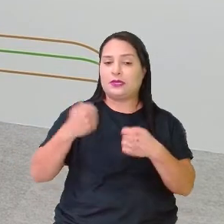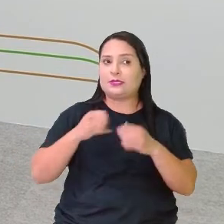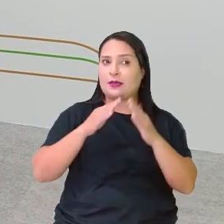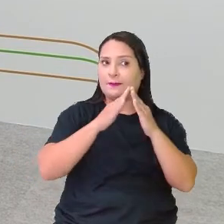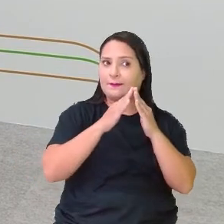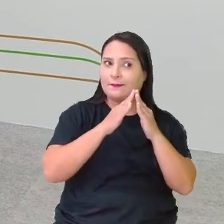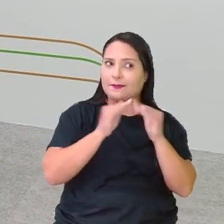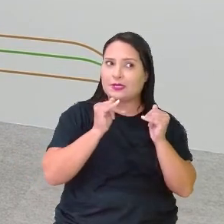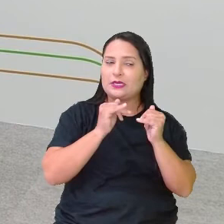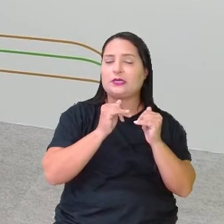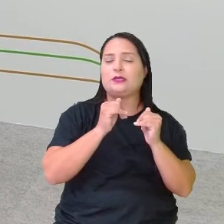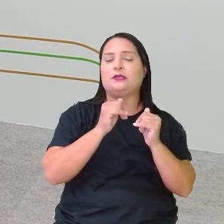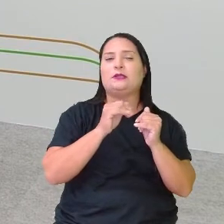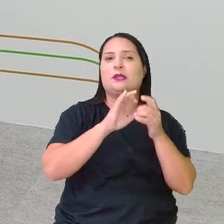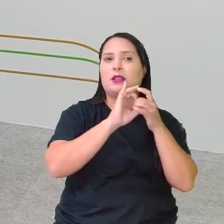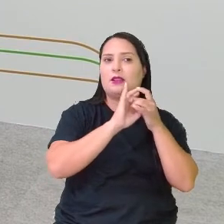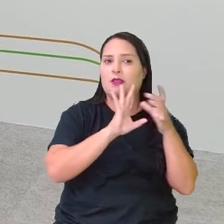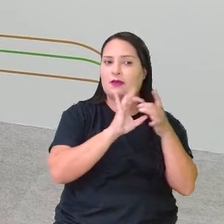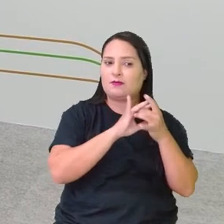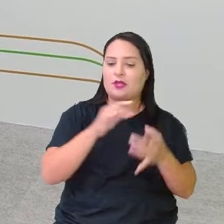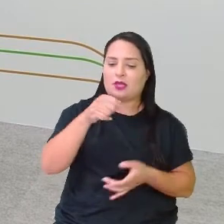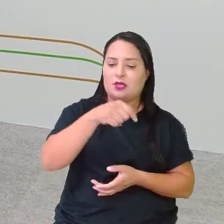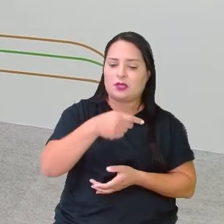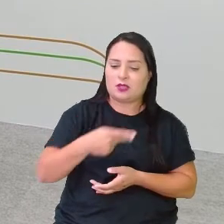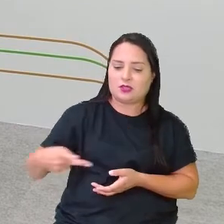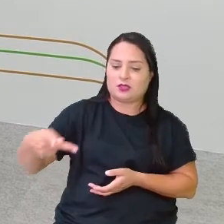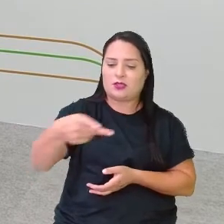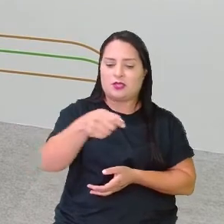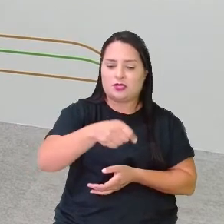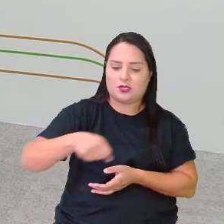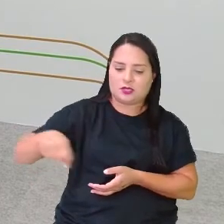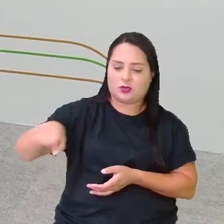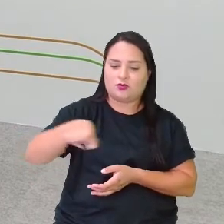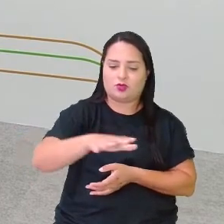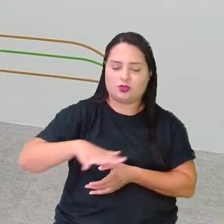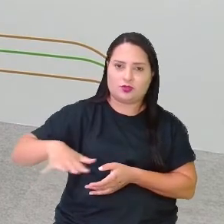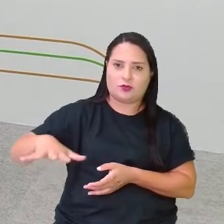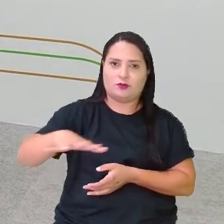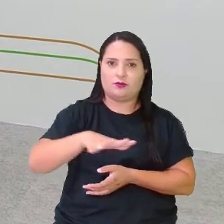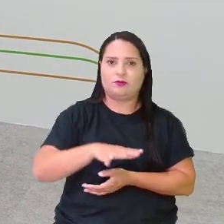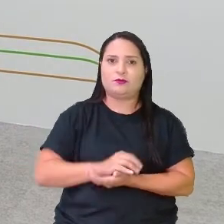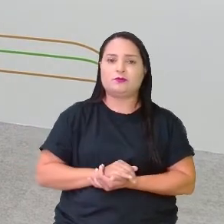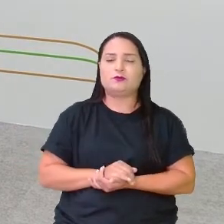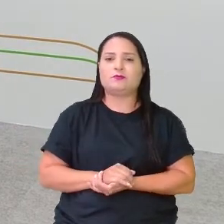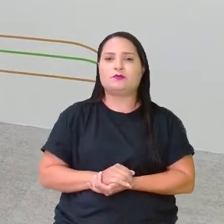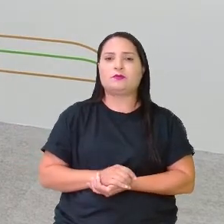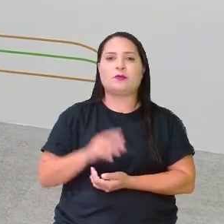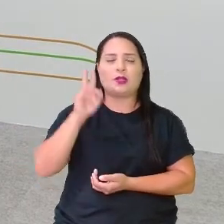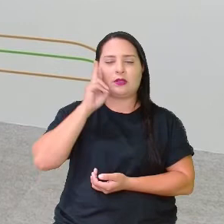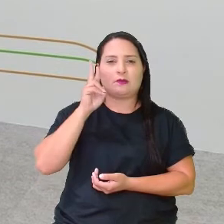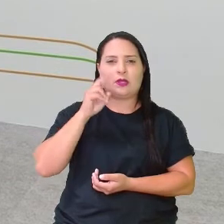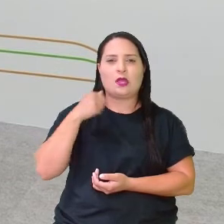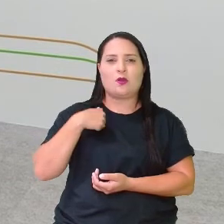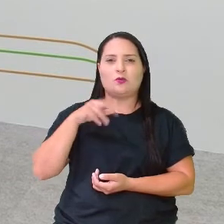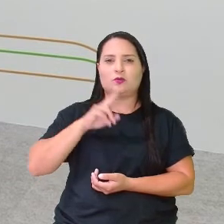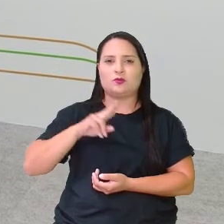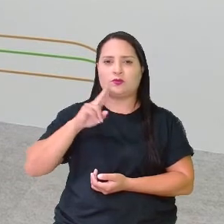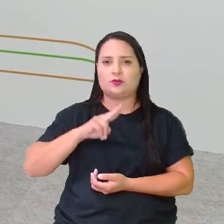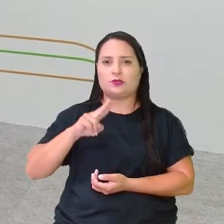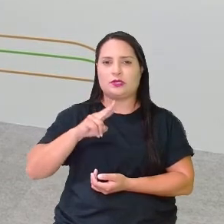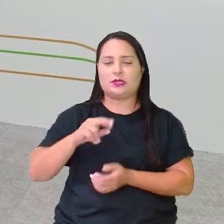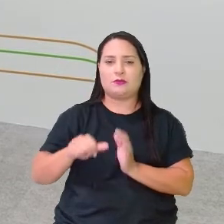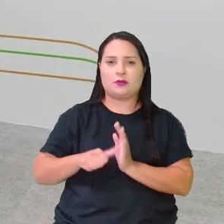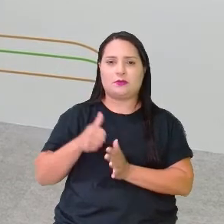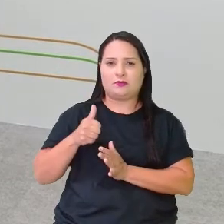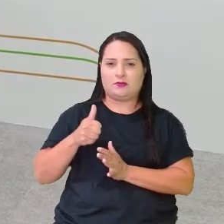pedir as permissões aí. Você pode marcar. Lembra que eu usei aqui na primeira atividade? Vocês